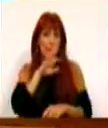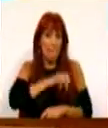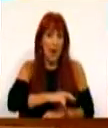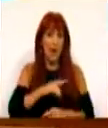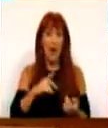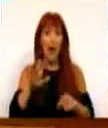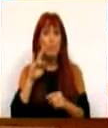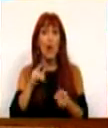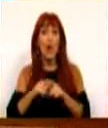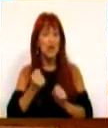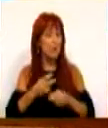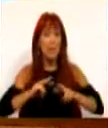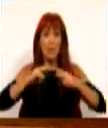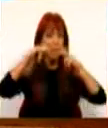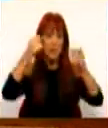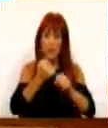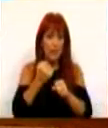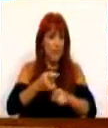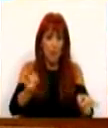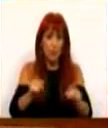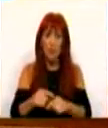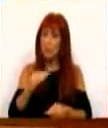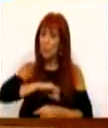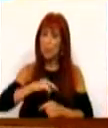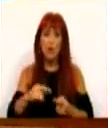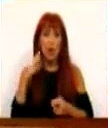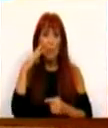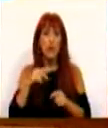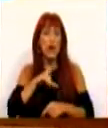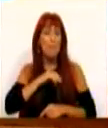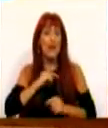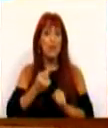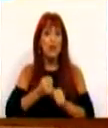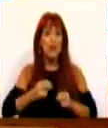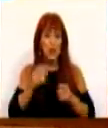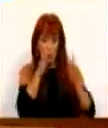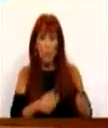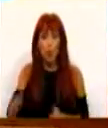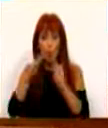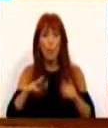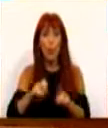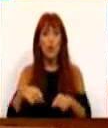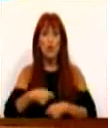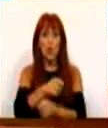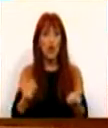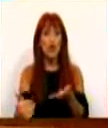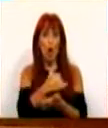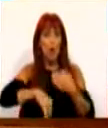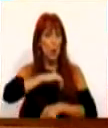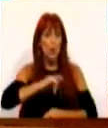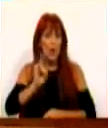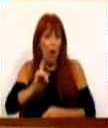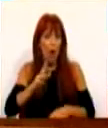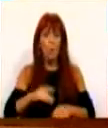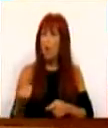não progridem na carreira, não recebem os habituais prémios de produtividade ou de repartição de lucros, têm